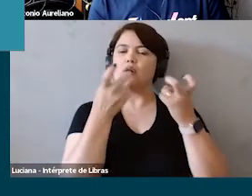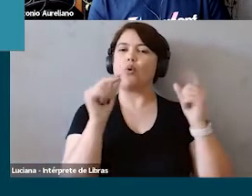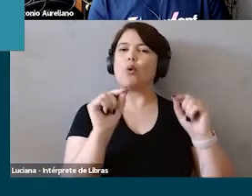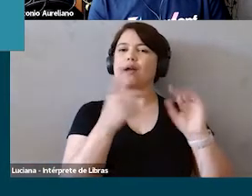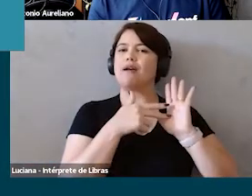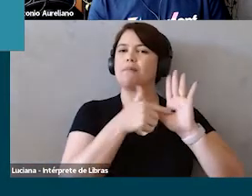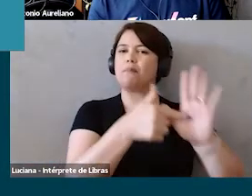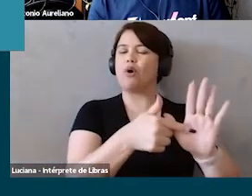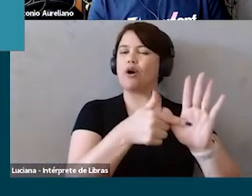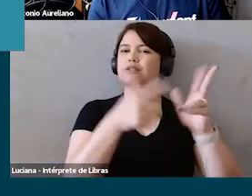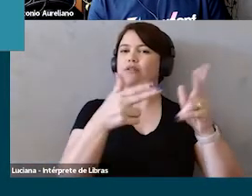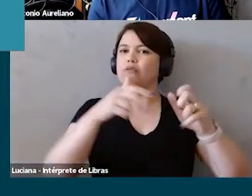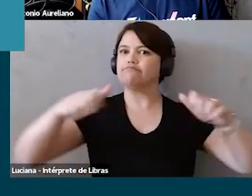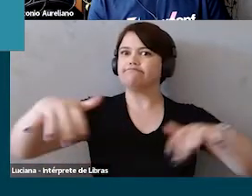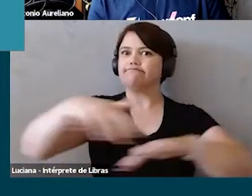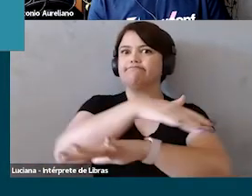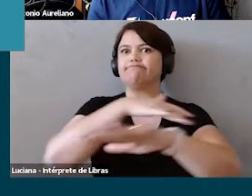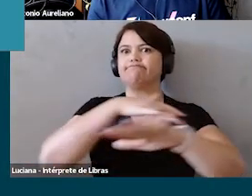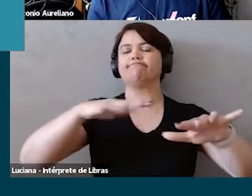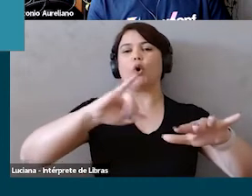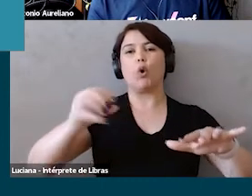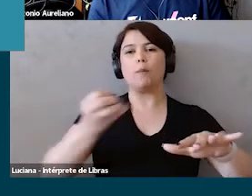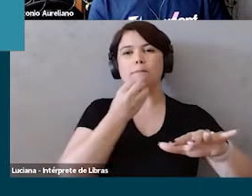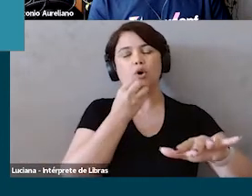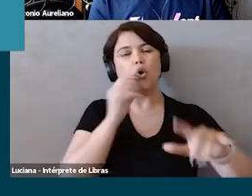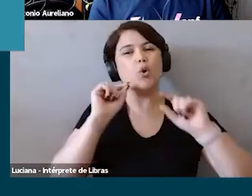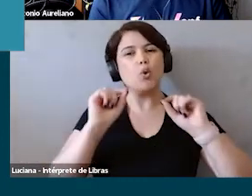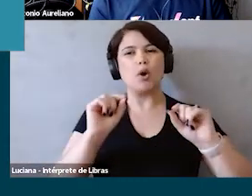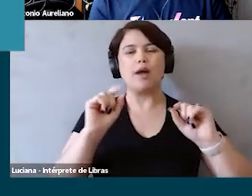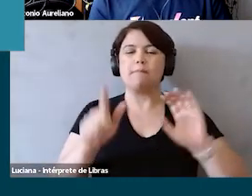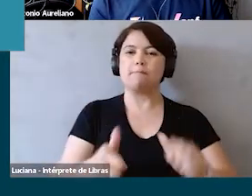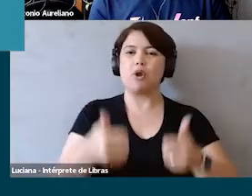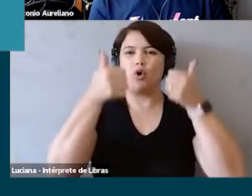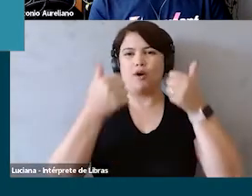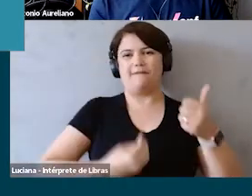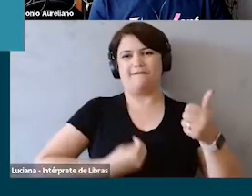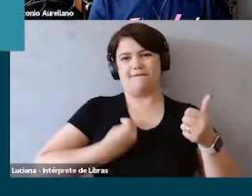momento para colocar aquilo que não na avenida. A oportunidade